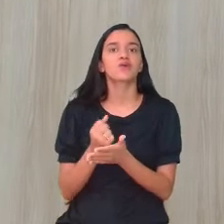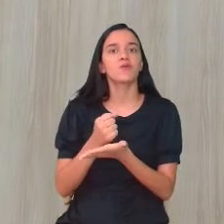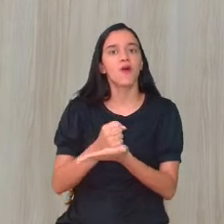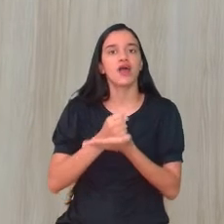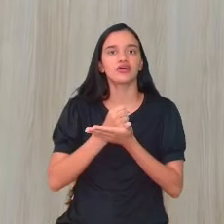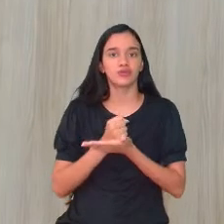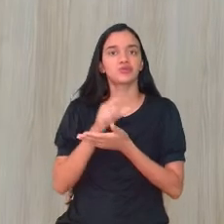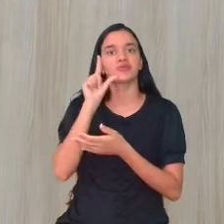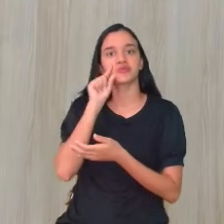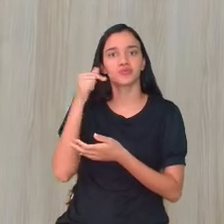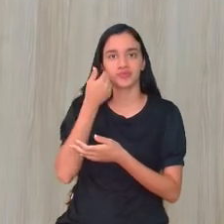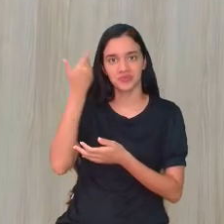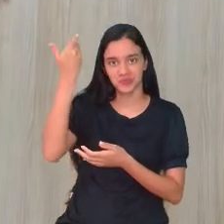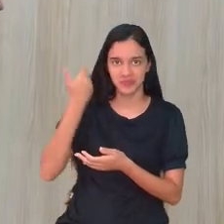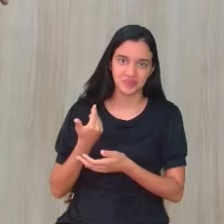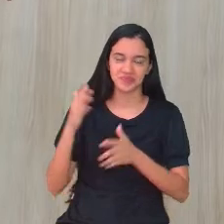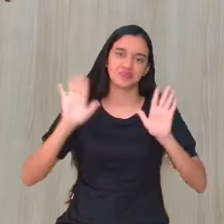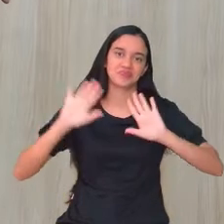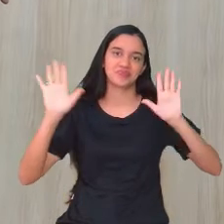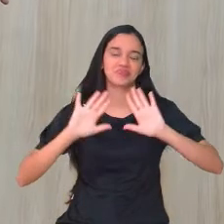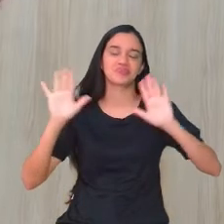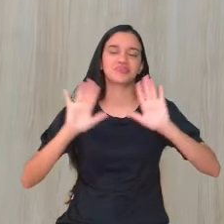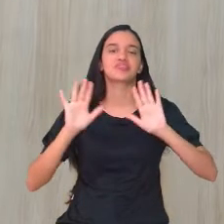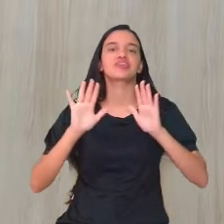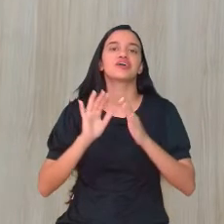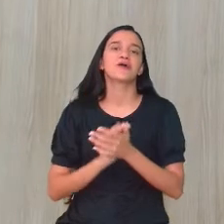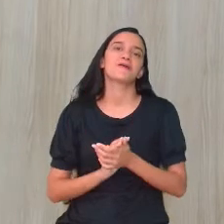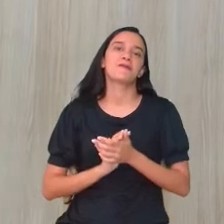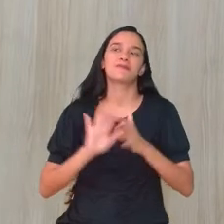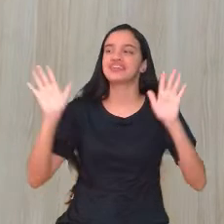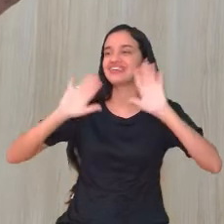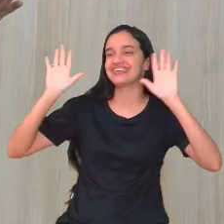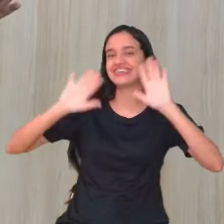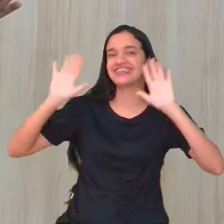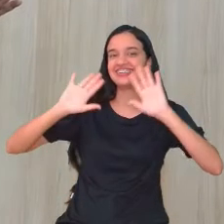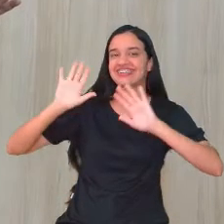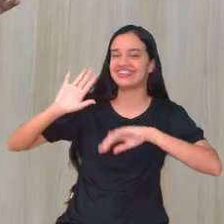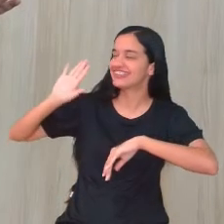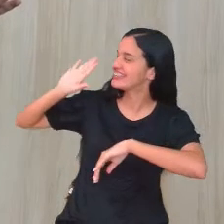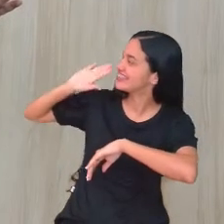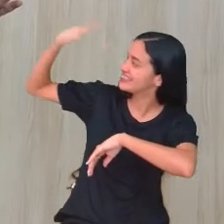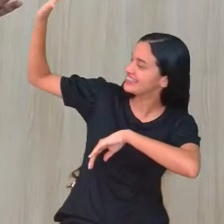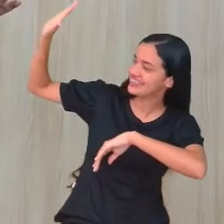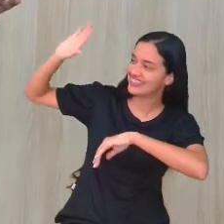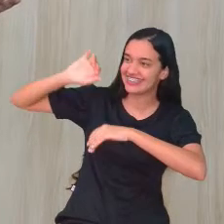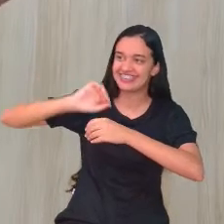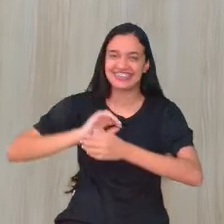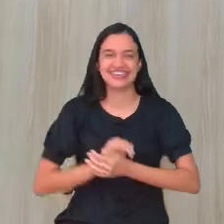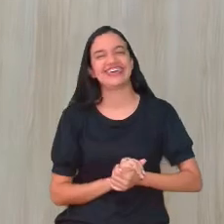da Midian. Olha ela aqui no cantinho. Tchauzinho, Midian. Bate aí.